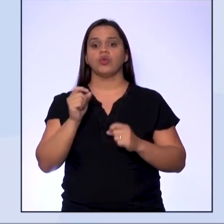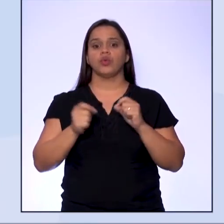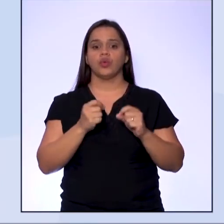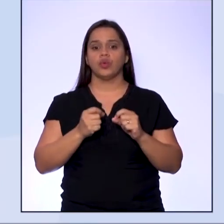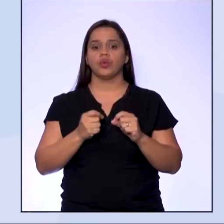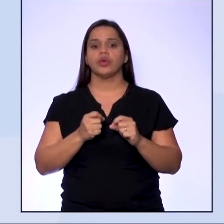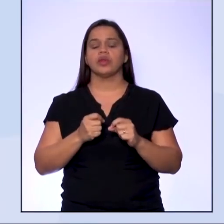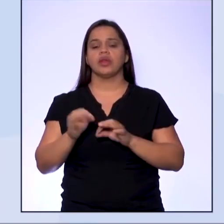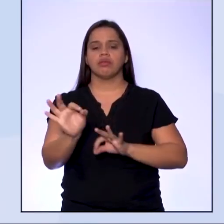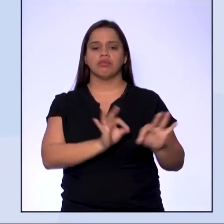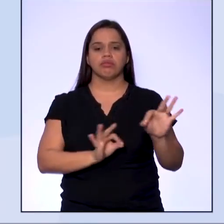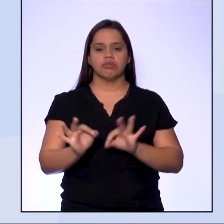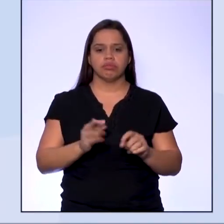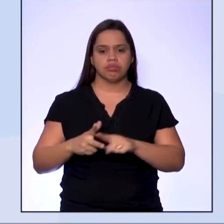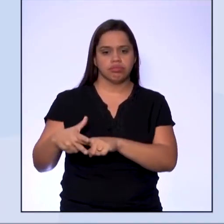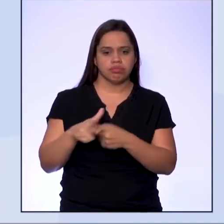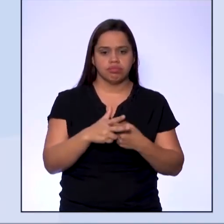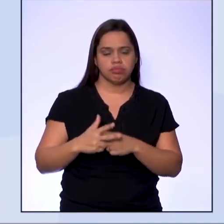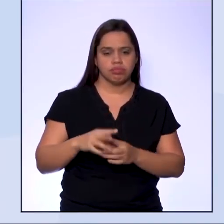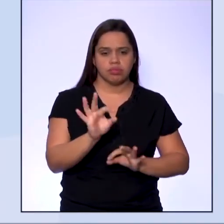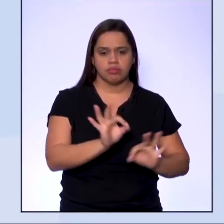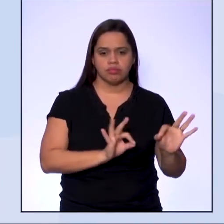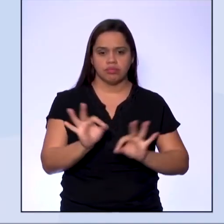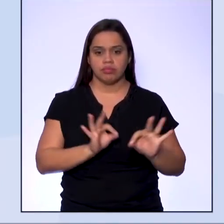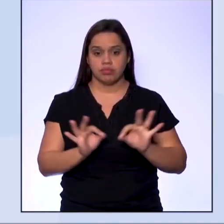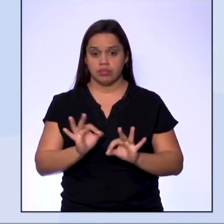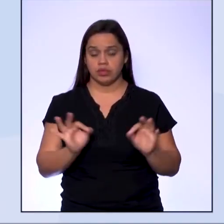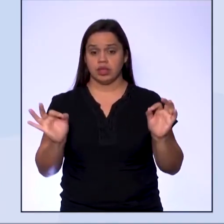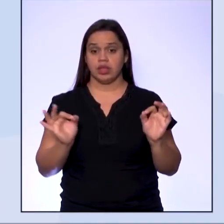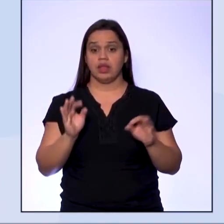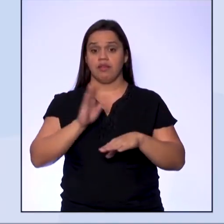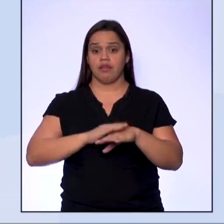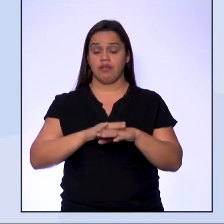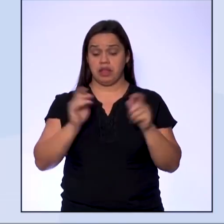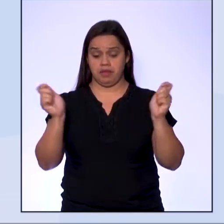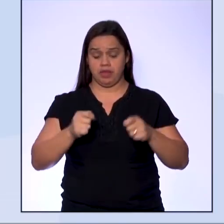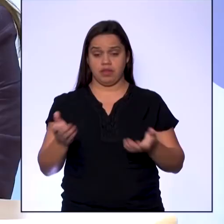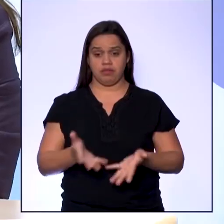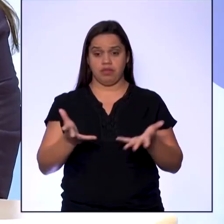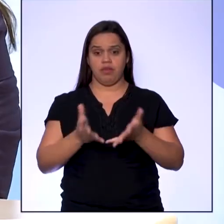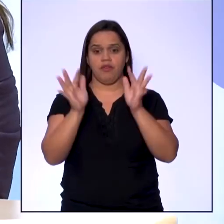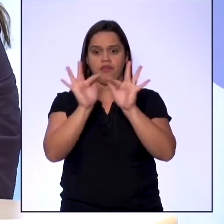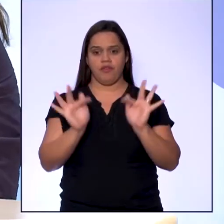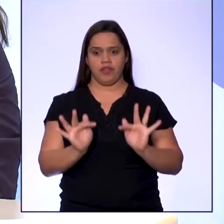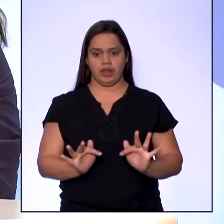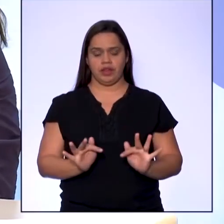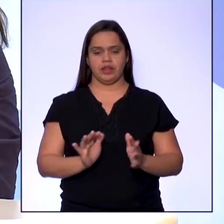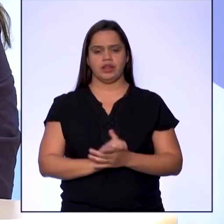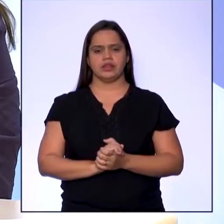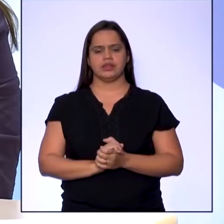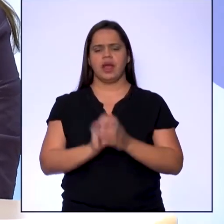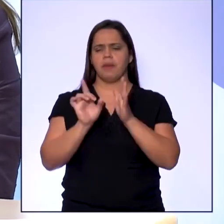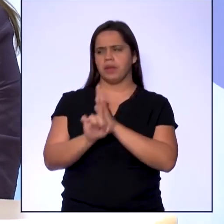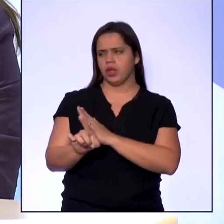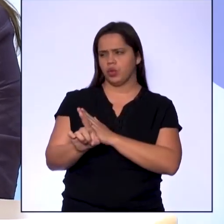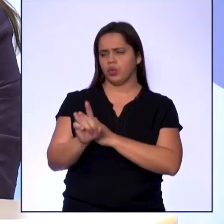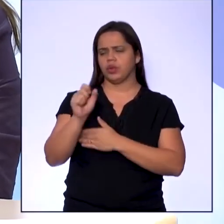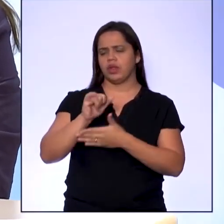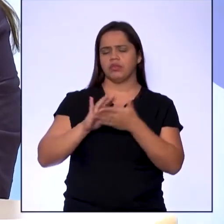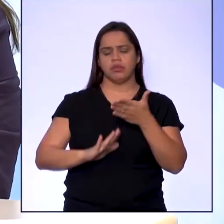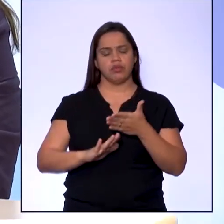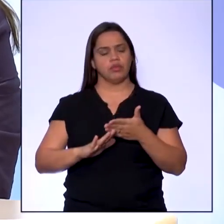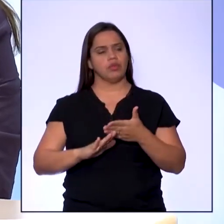né, sobre essa obra. Então vamos ler juntos, né? Suor, sangue e pobreza marcaram a história dessa América Latina